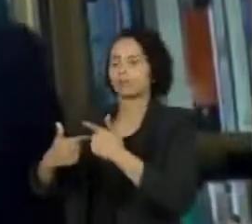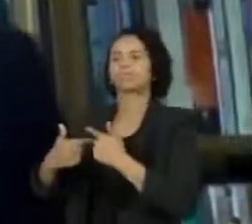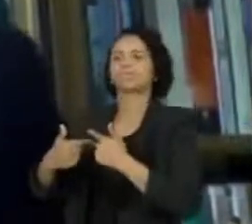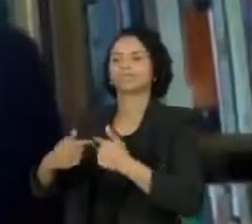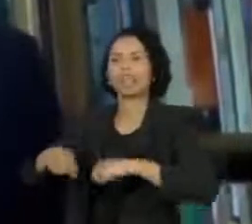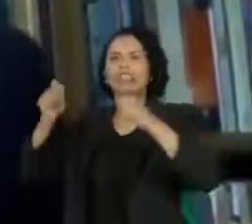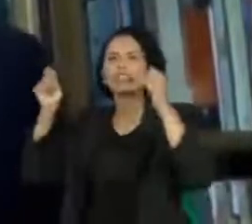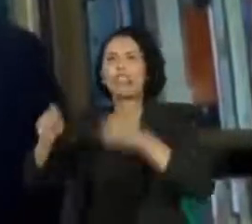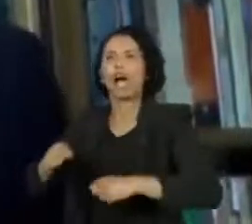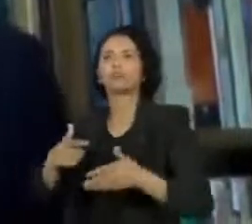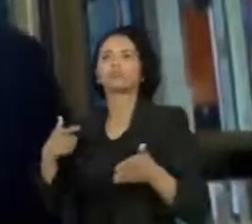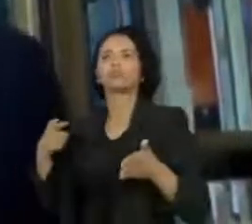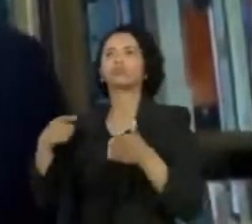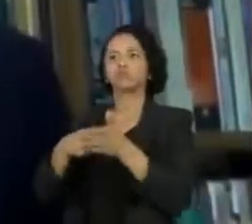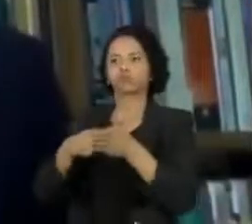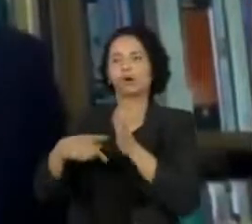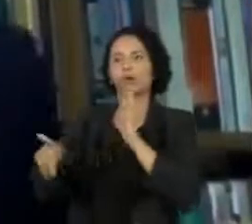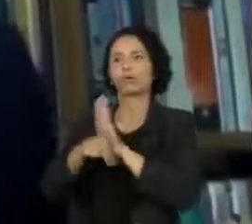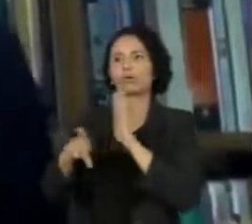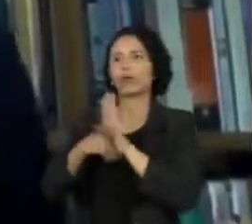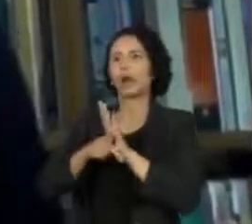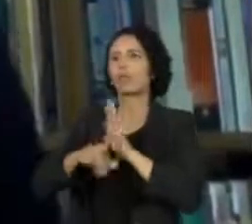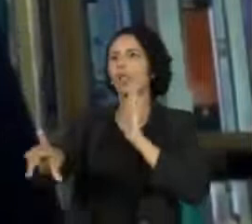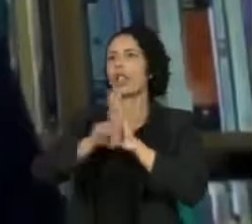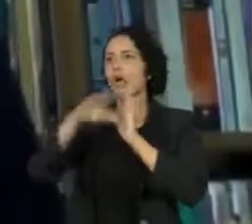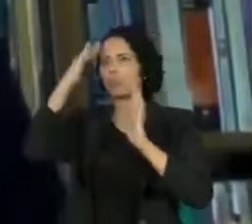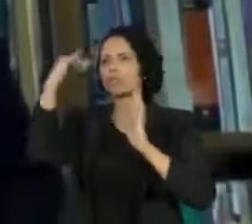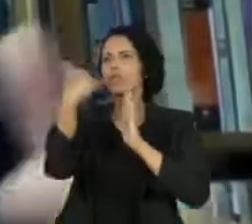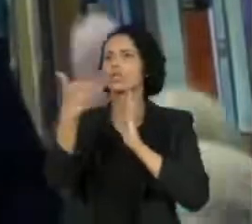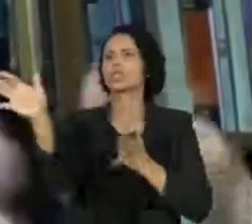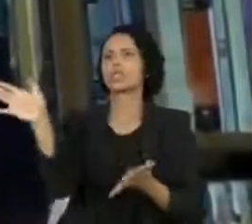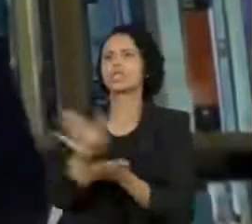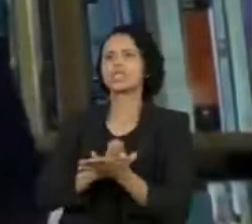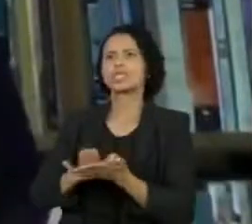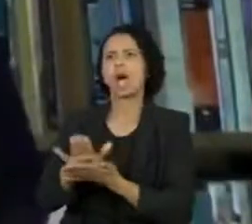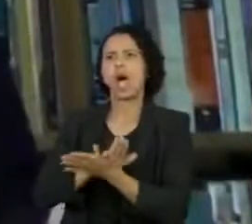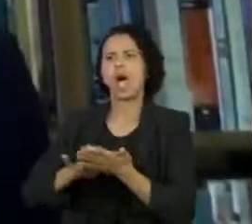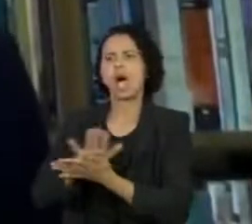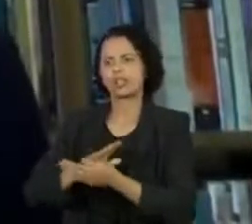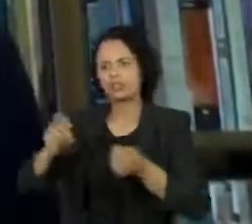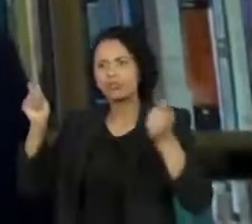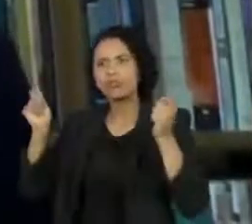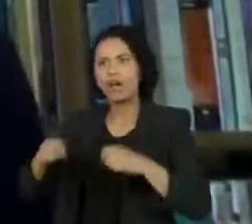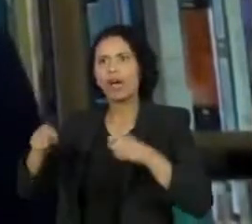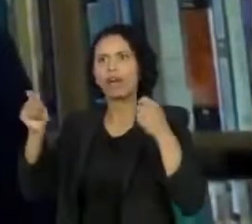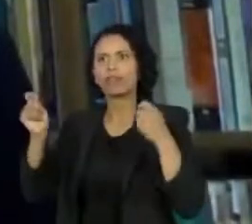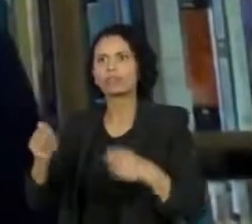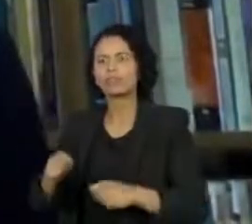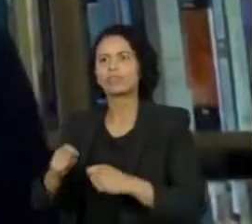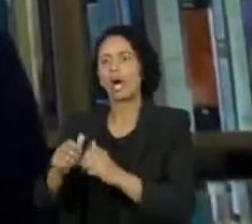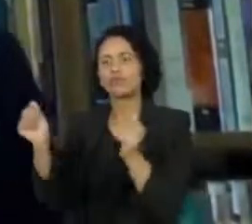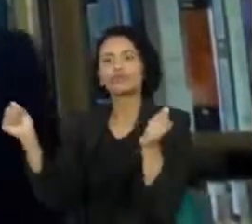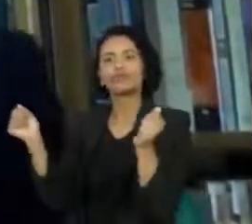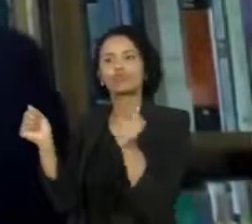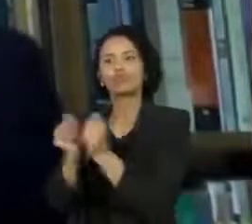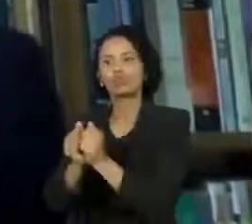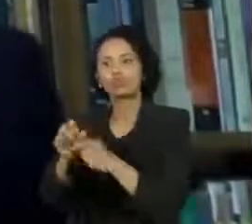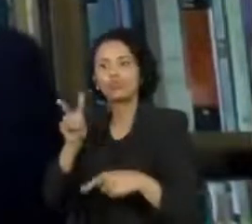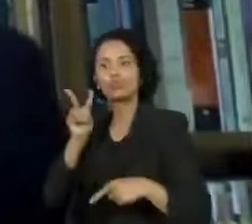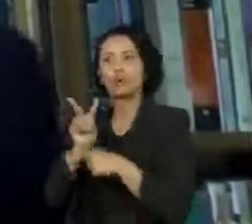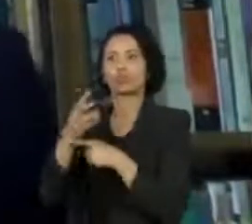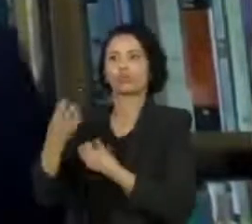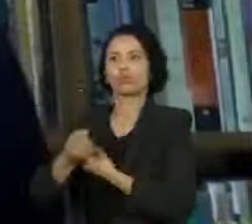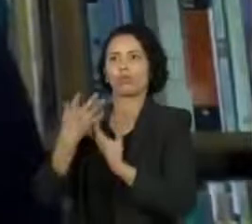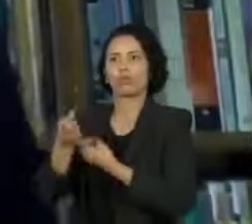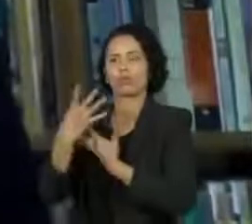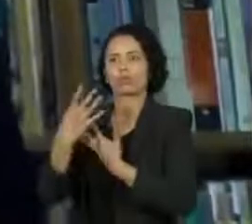que houve infração à Lei Geral de Proteção de Dados. Isso pode ser feito junto à Autoridade Nacional de Proteção de Dados ou uma